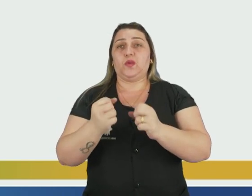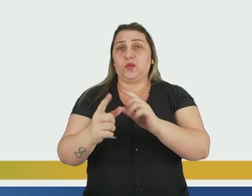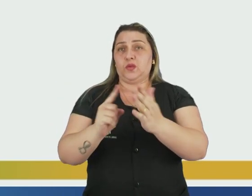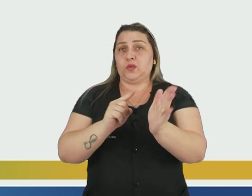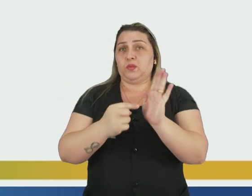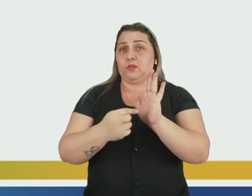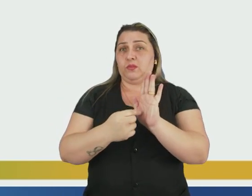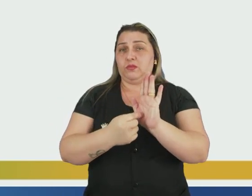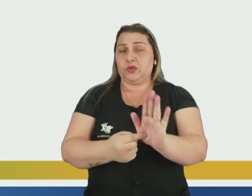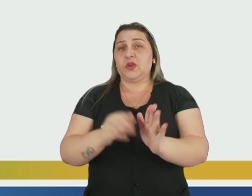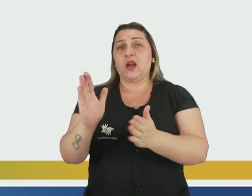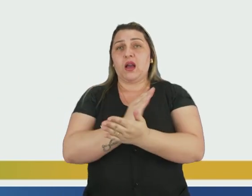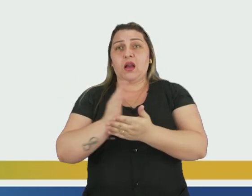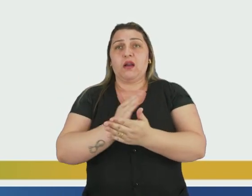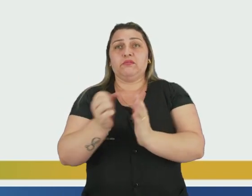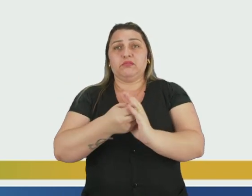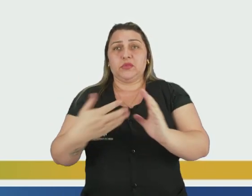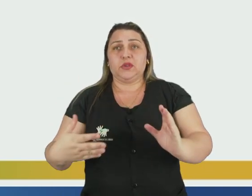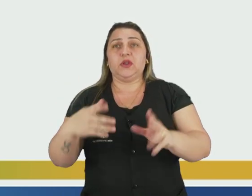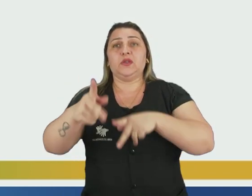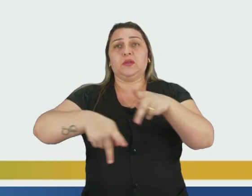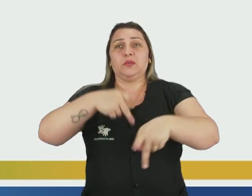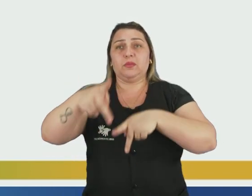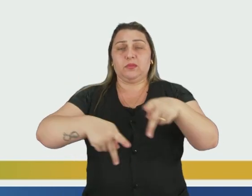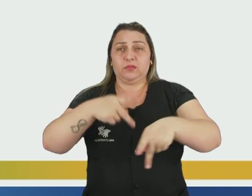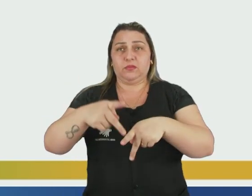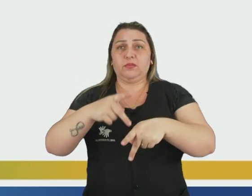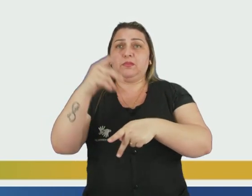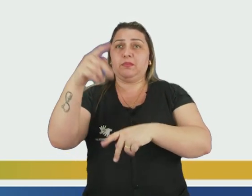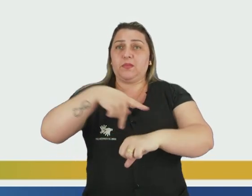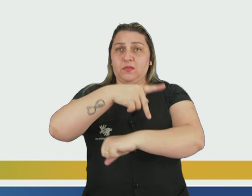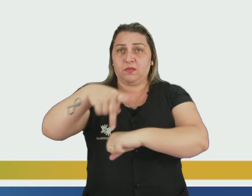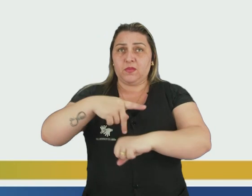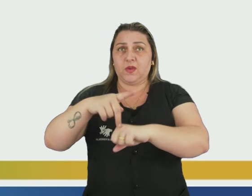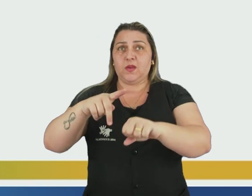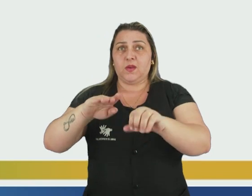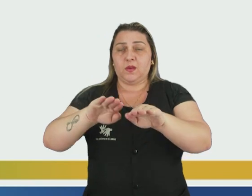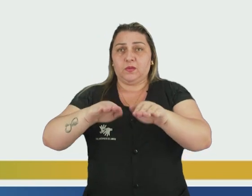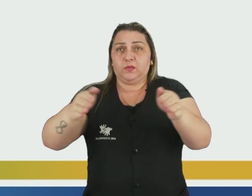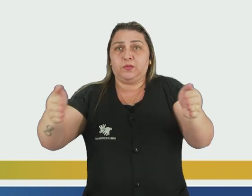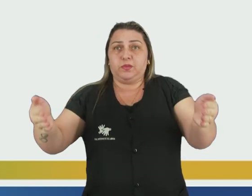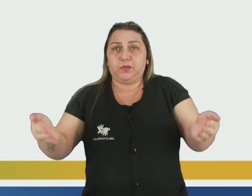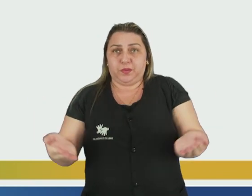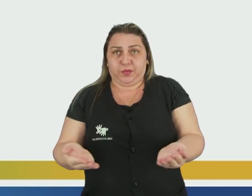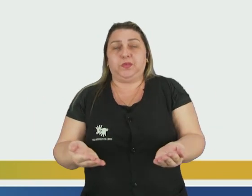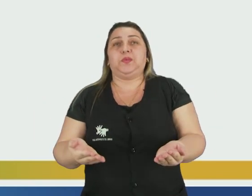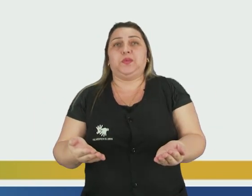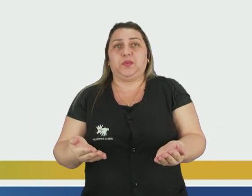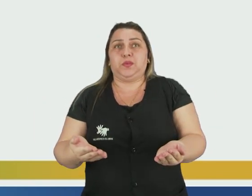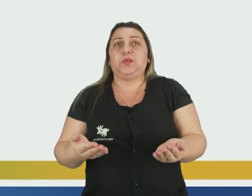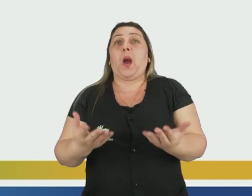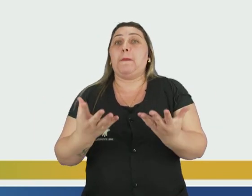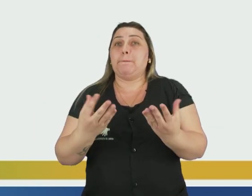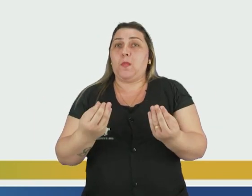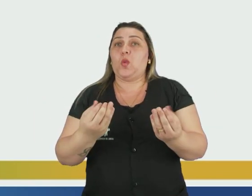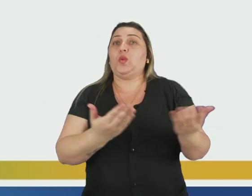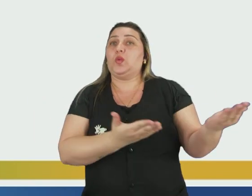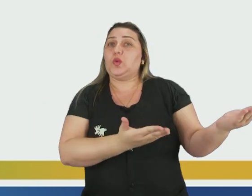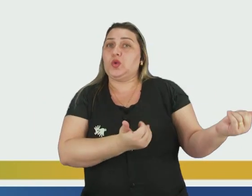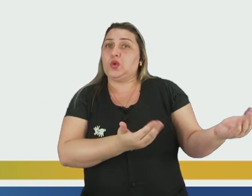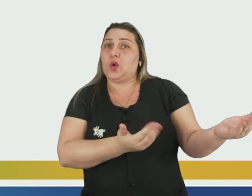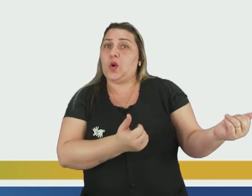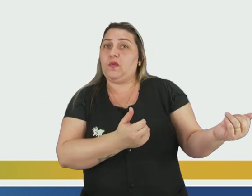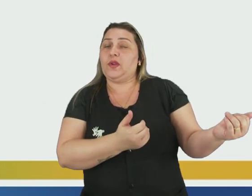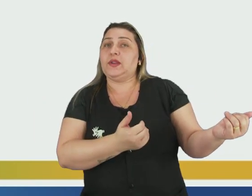alguns aspectos sobre a população de um país. Uma base larga indica um elevado número de jovens na população,